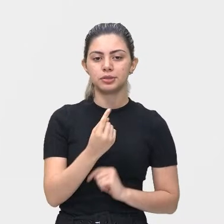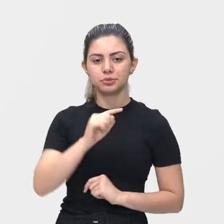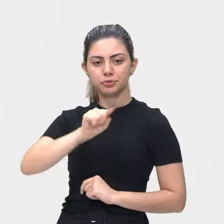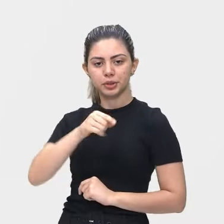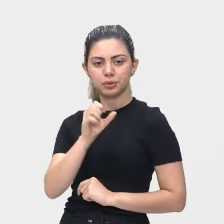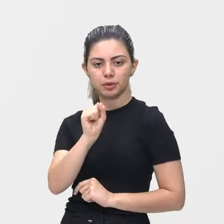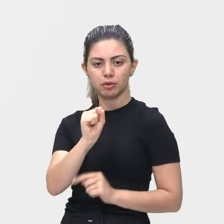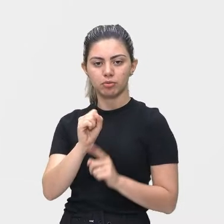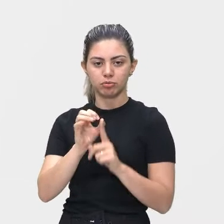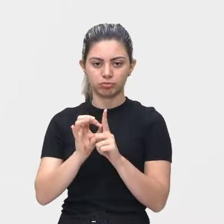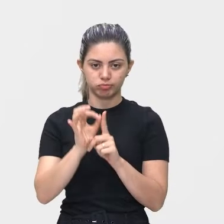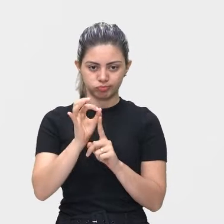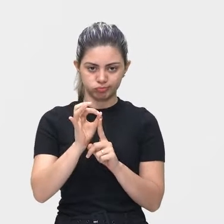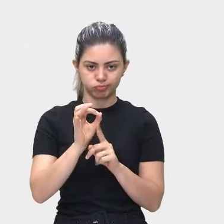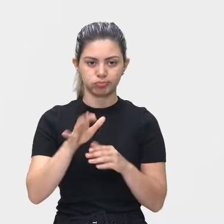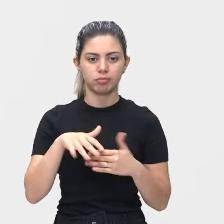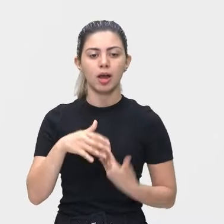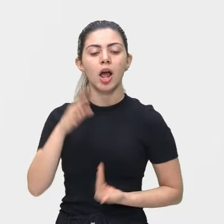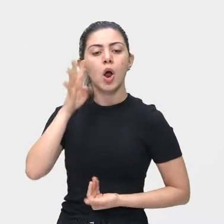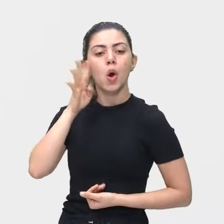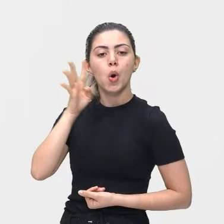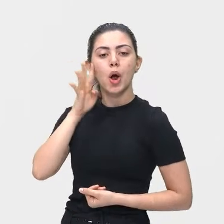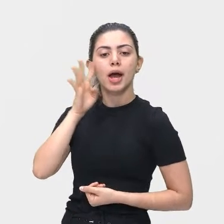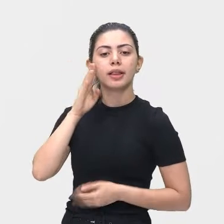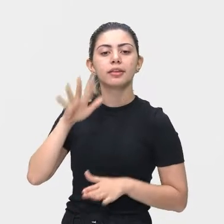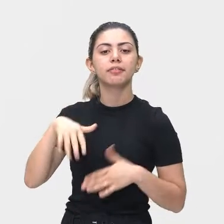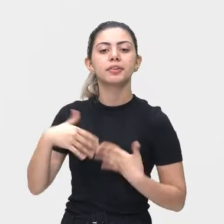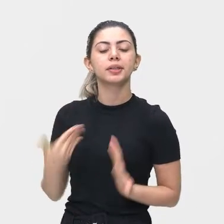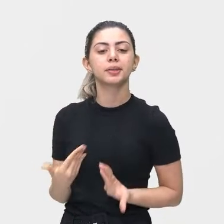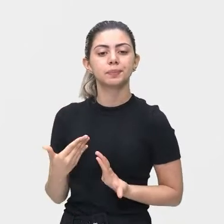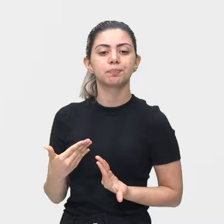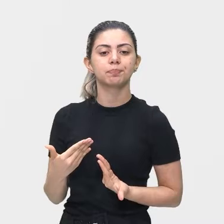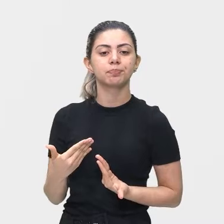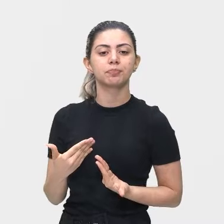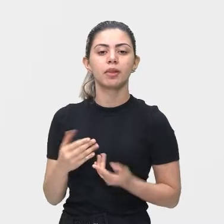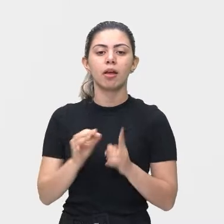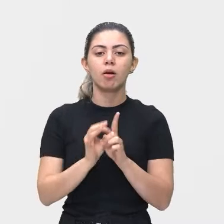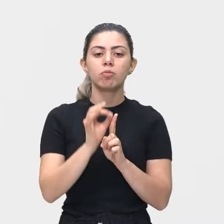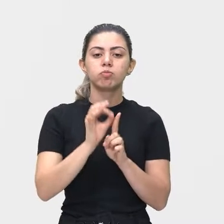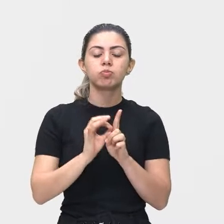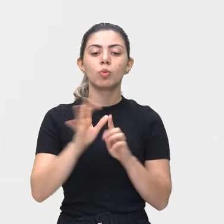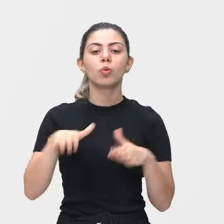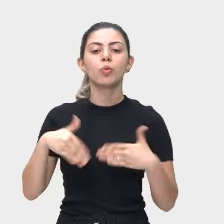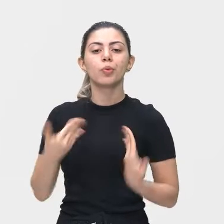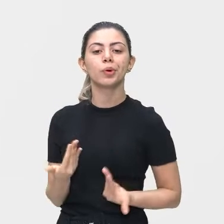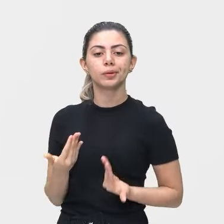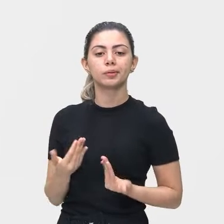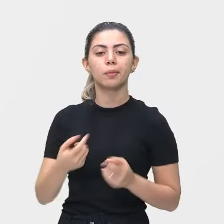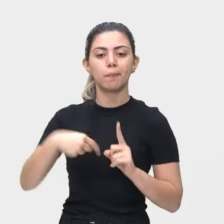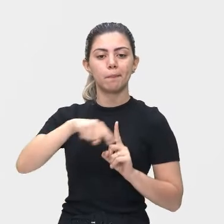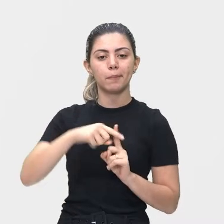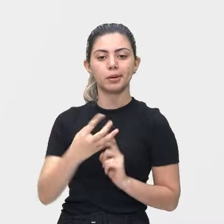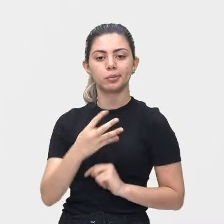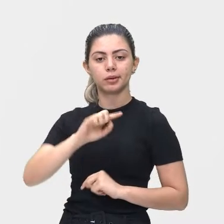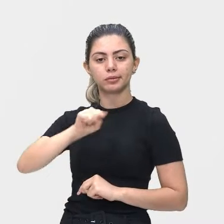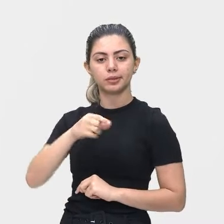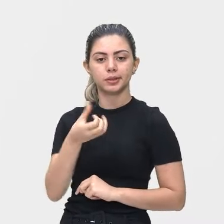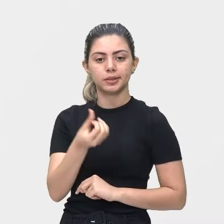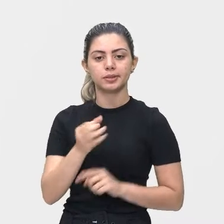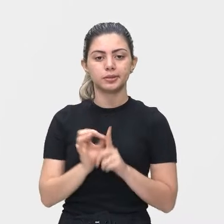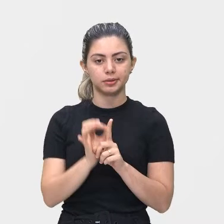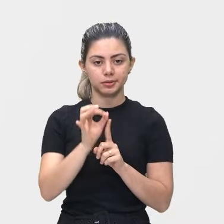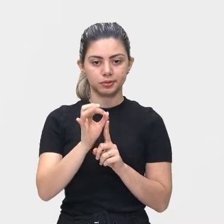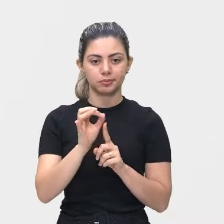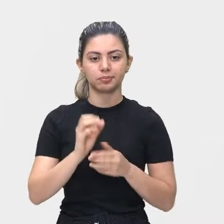graus Celsius. Na quarta-feira, o termômetro estava marcando mais 4,6